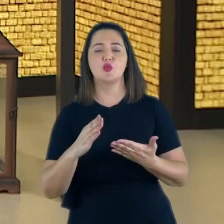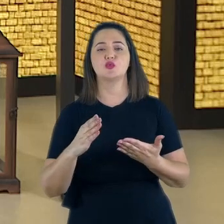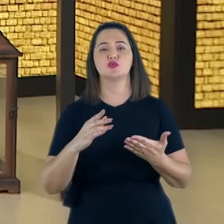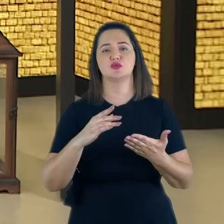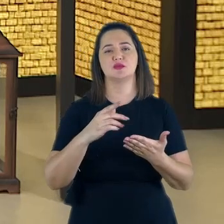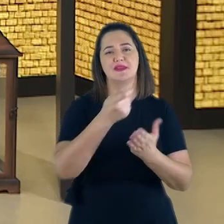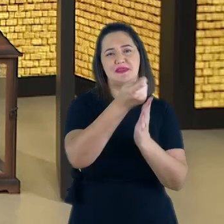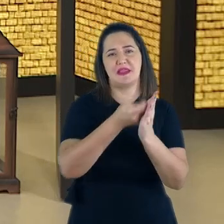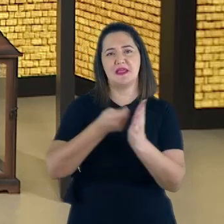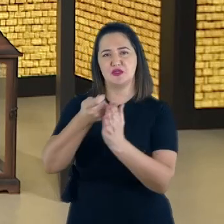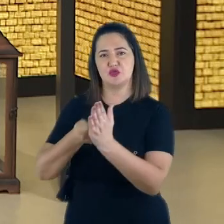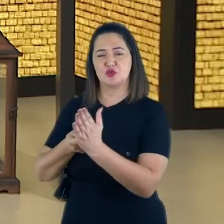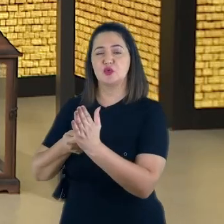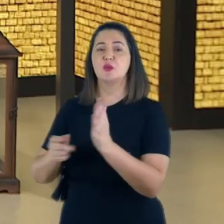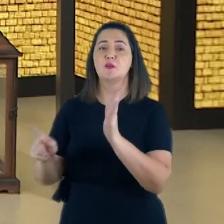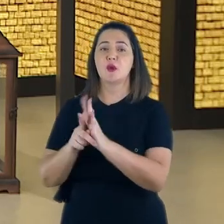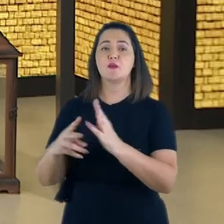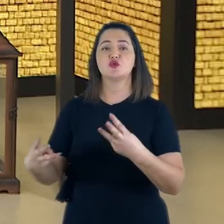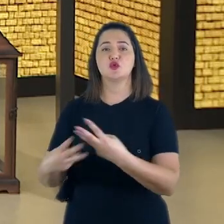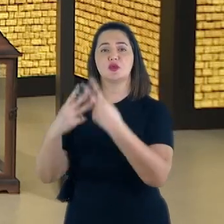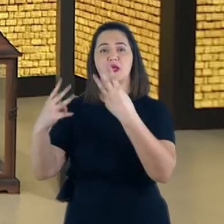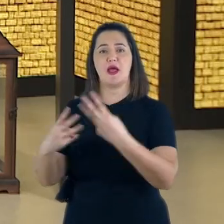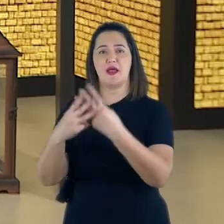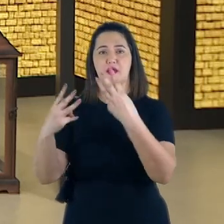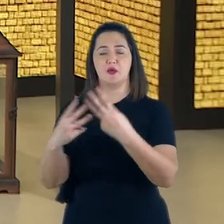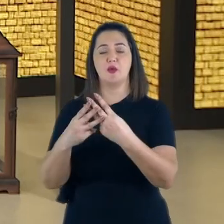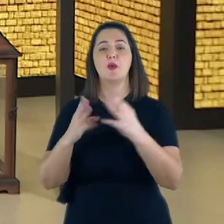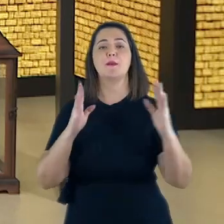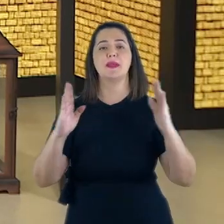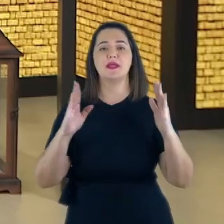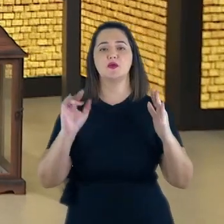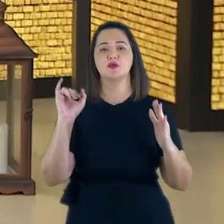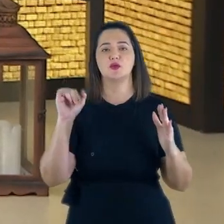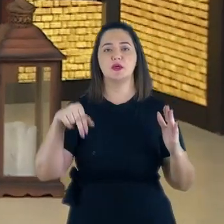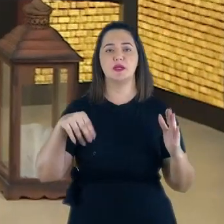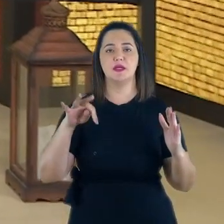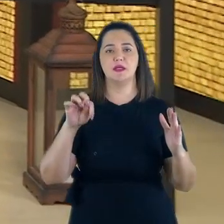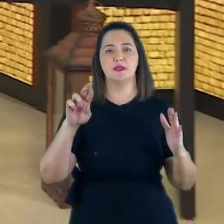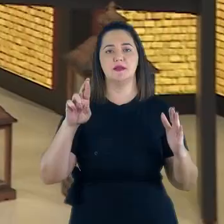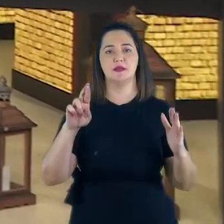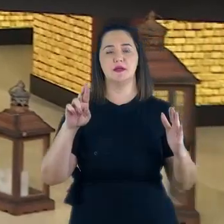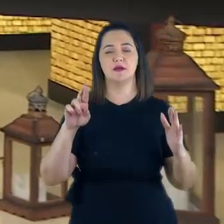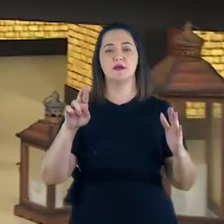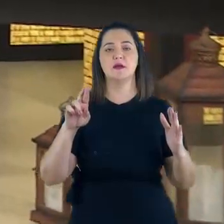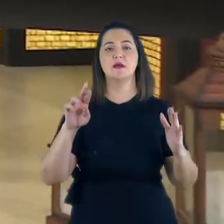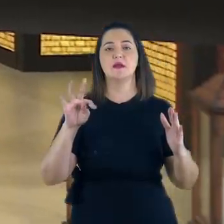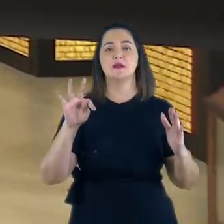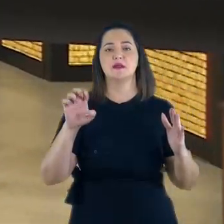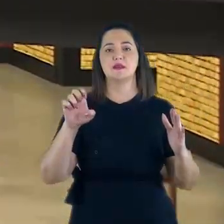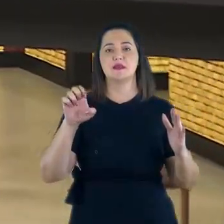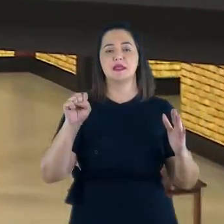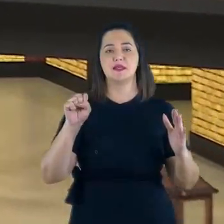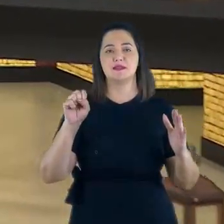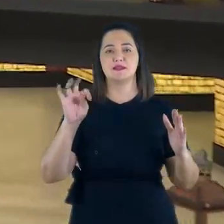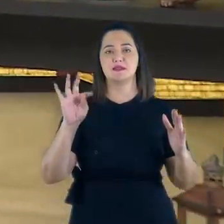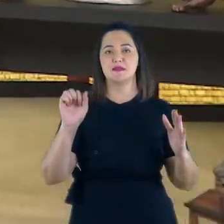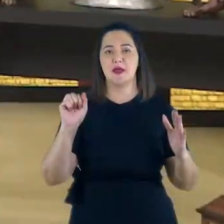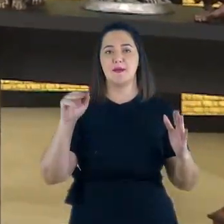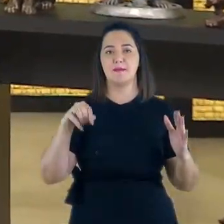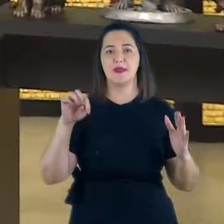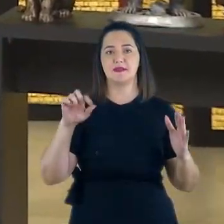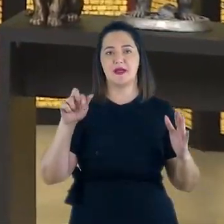nos escritos judaicos do período intertestamentário. Quer ver? Você tem aqui, por exemplo, no telão, vou colocar para você,